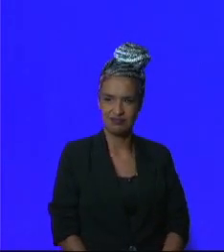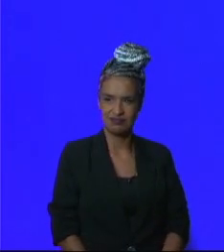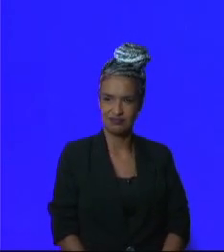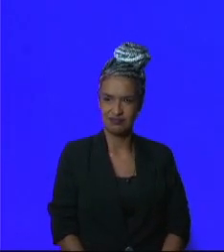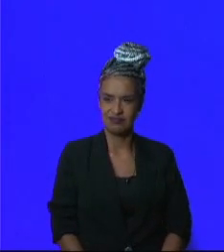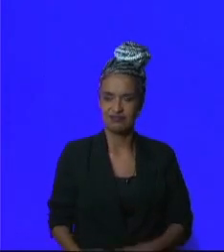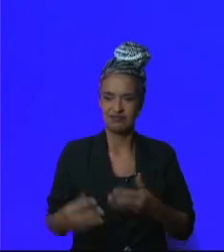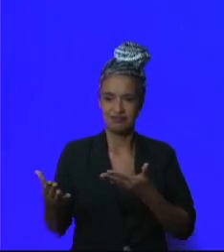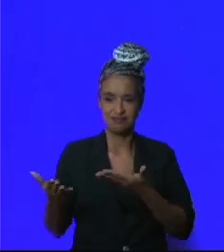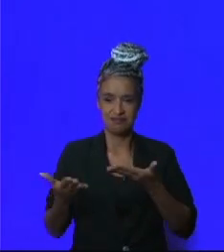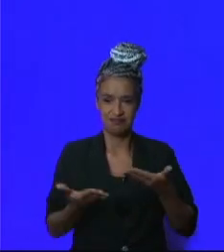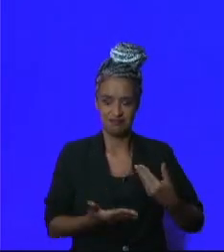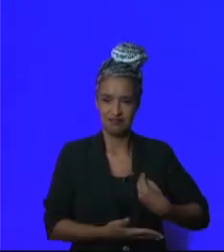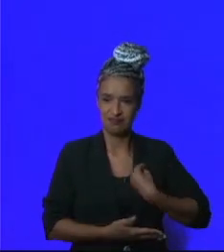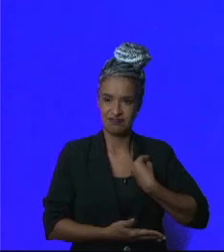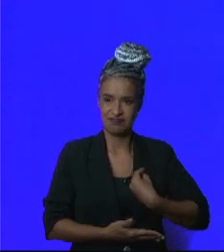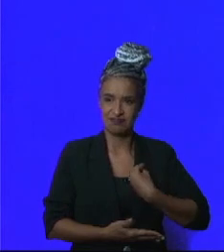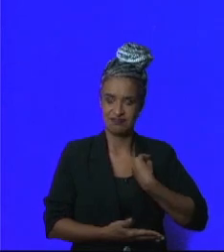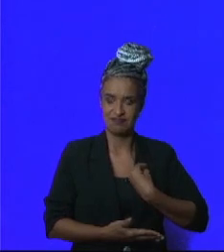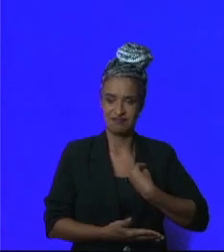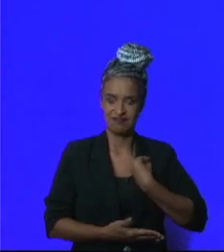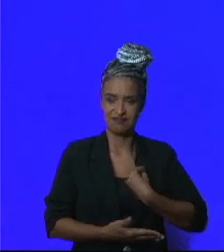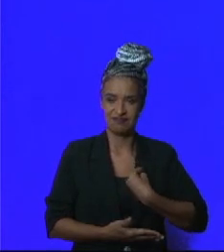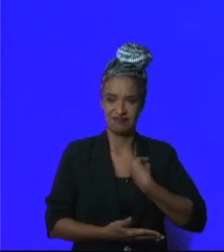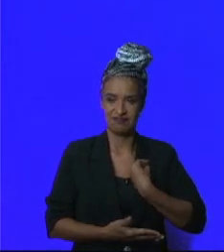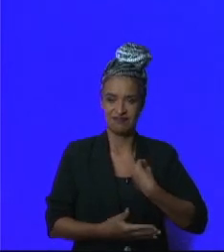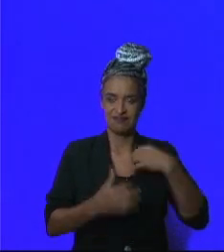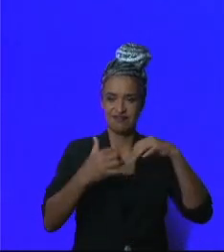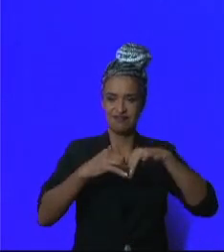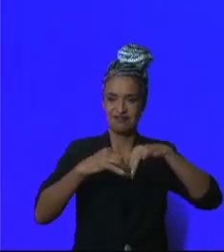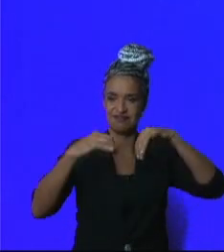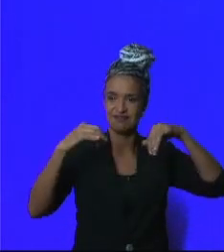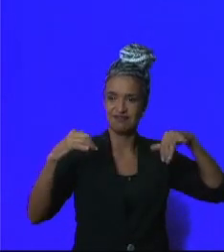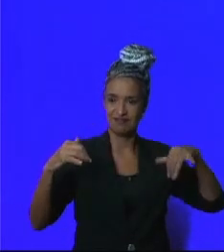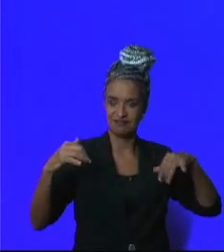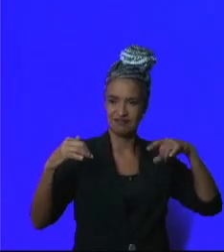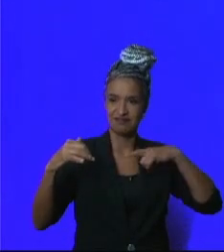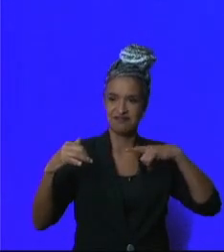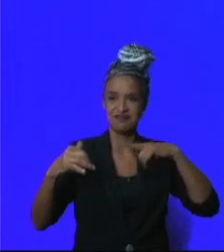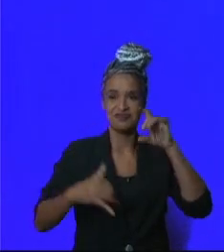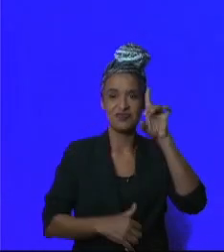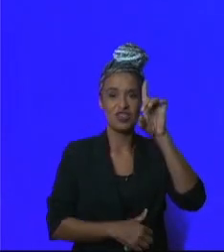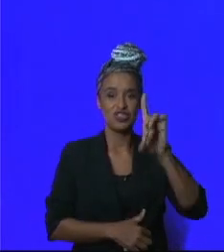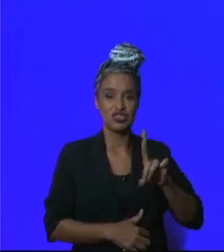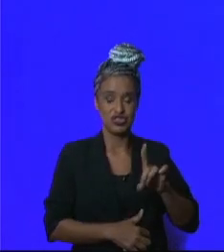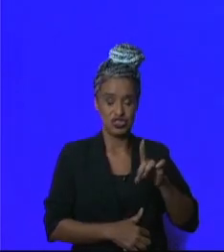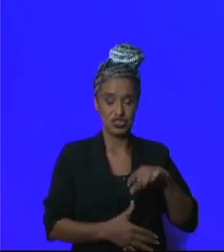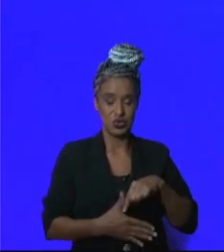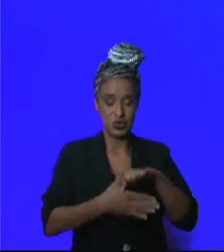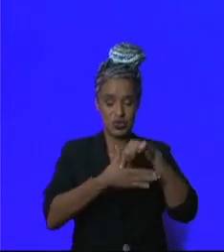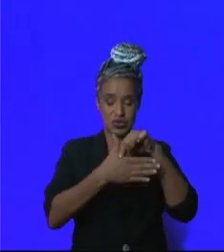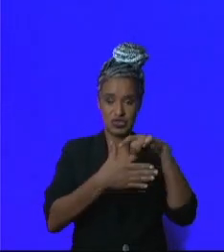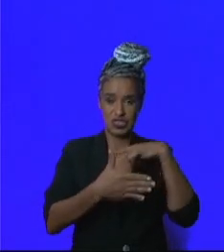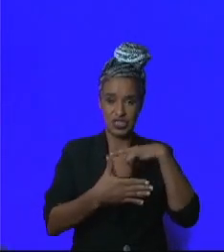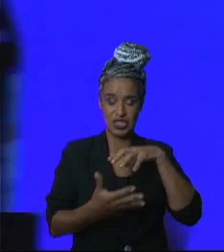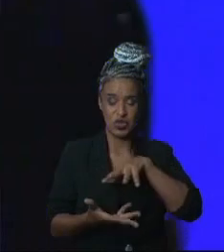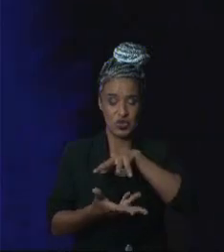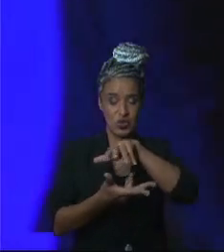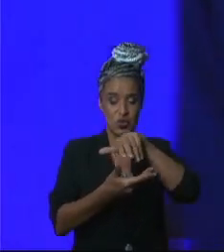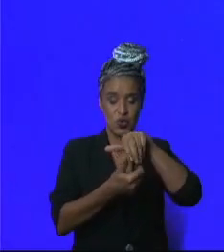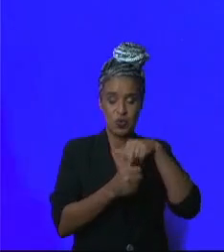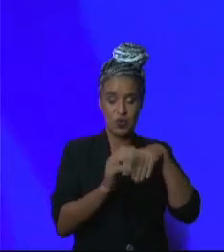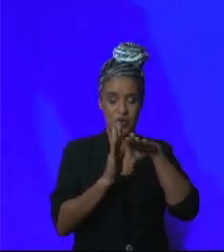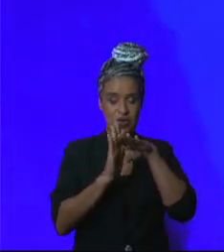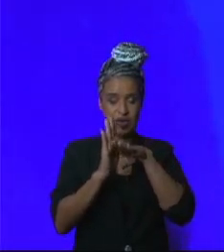E participando por videoconferência conosco, nós temos a diretora-gerente da Agenda Global e